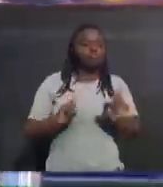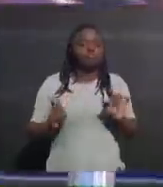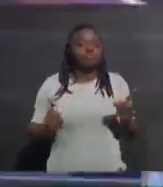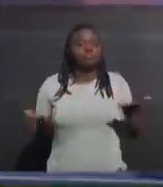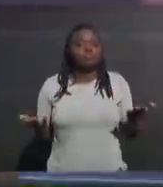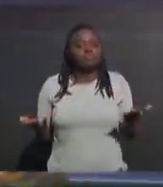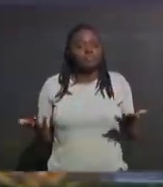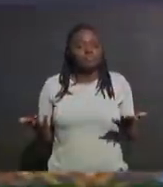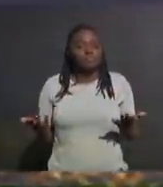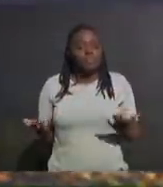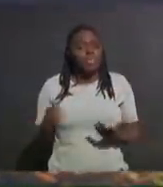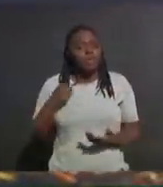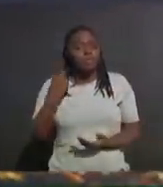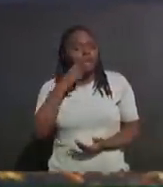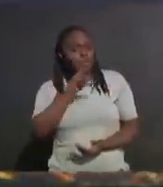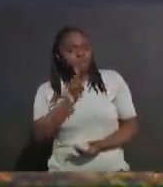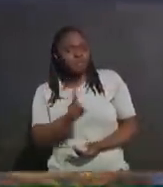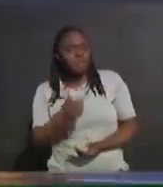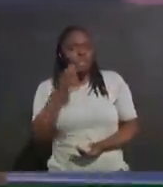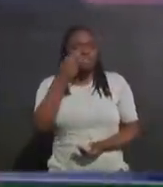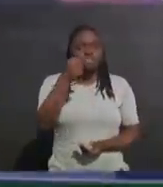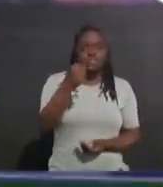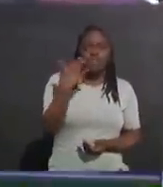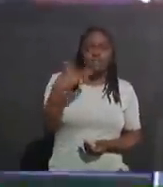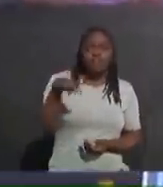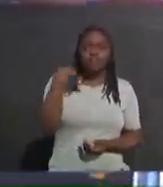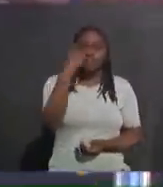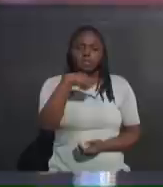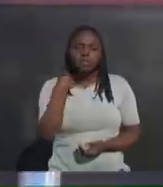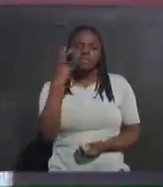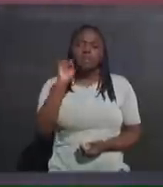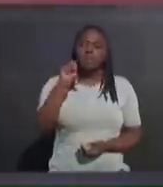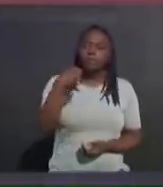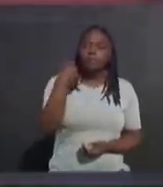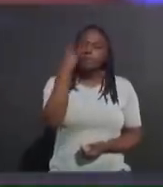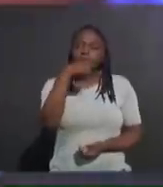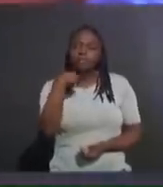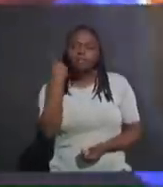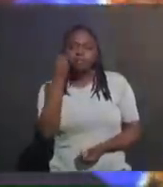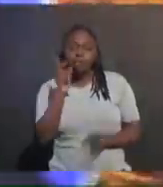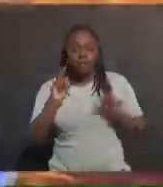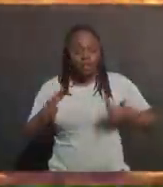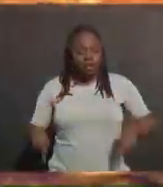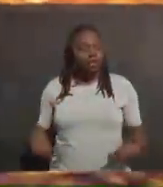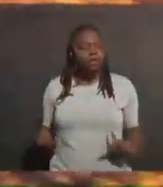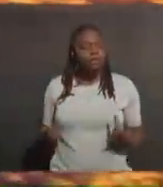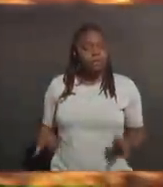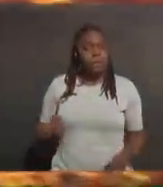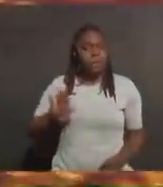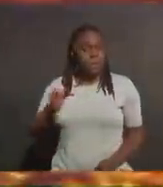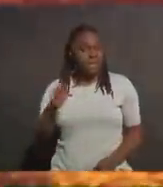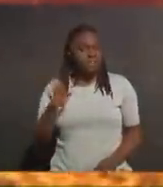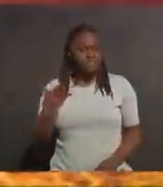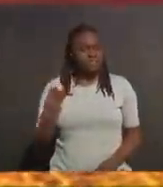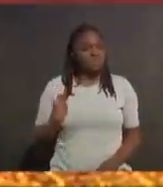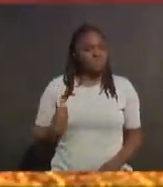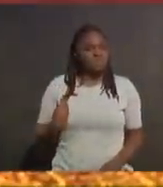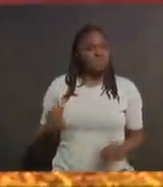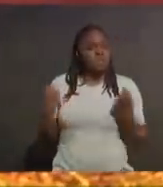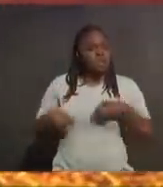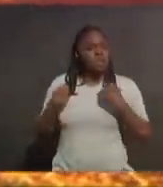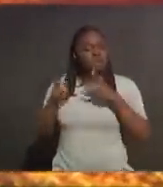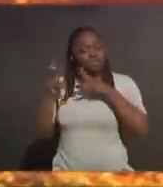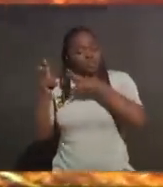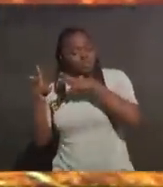Você não consegue dormir 7 horas e meia, 8 horas. O ser humano, para ele funcionar mais ou menos, ele tem que dormir